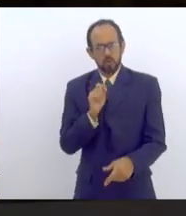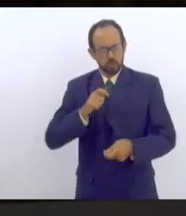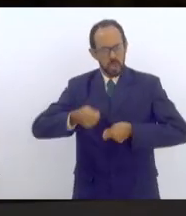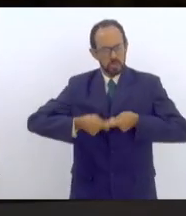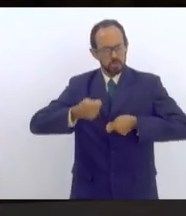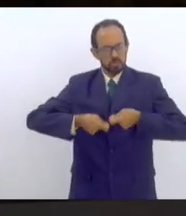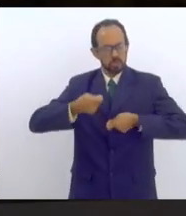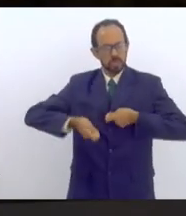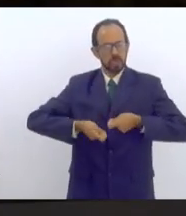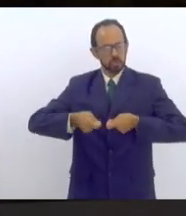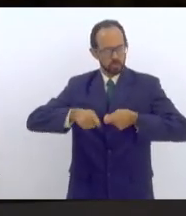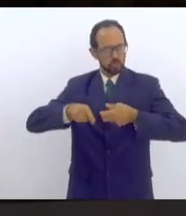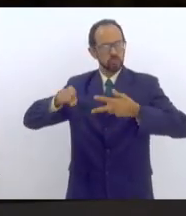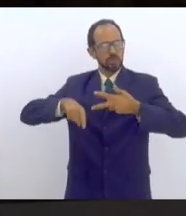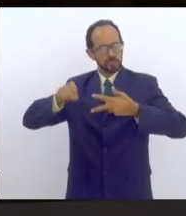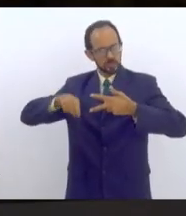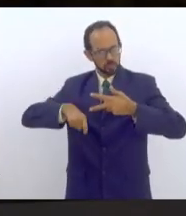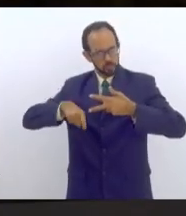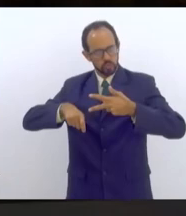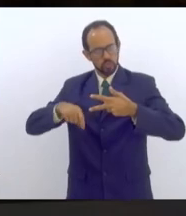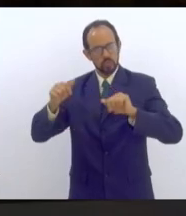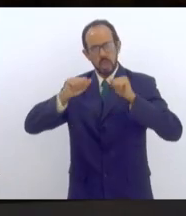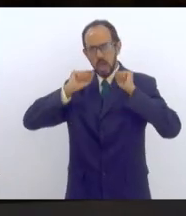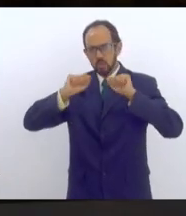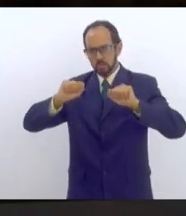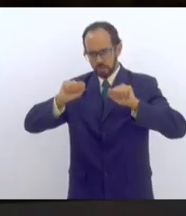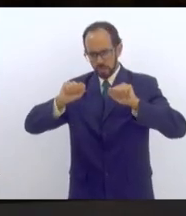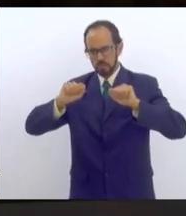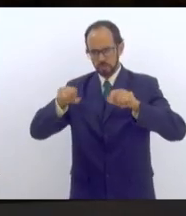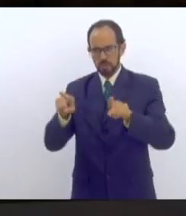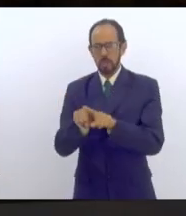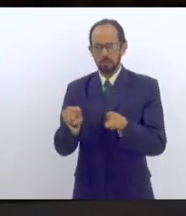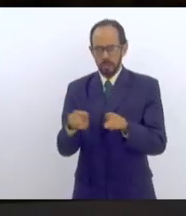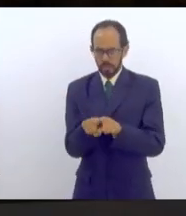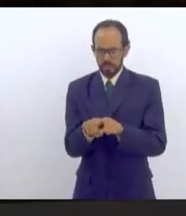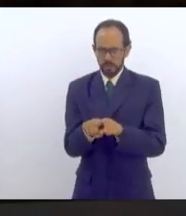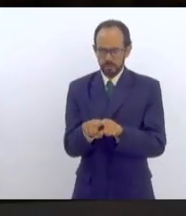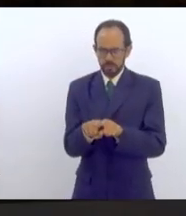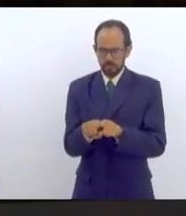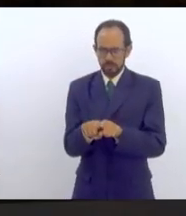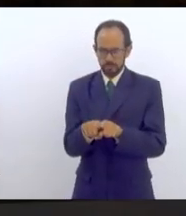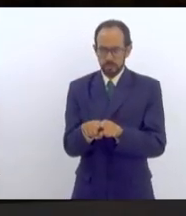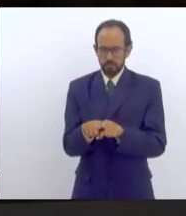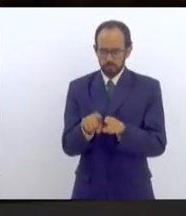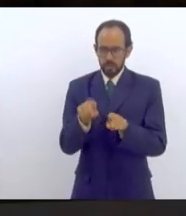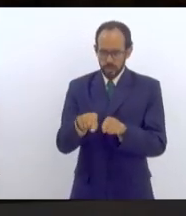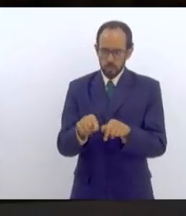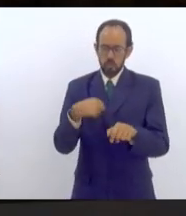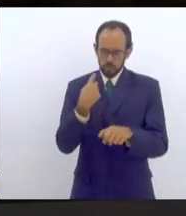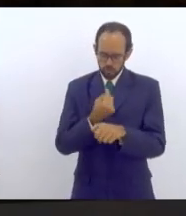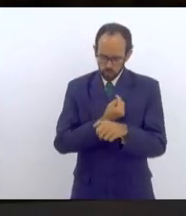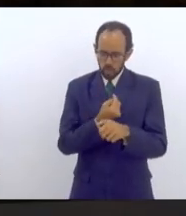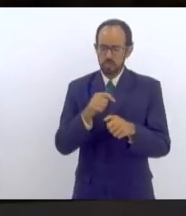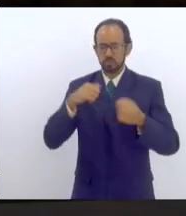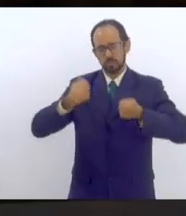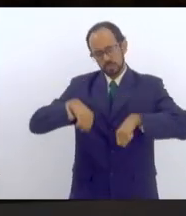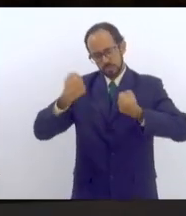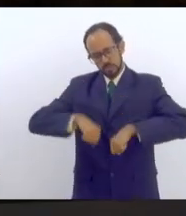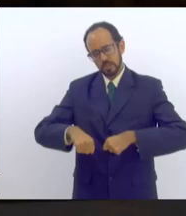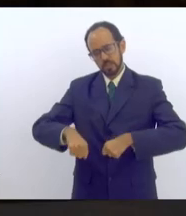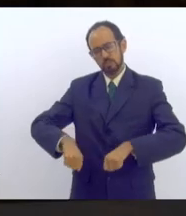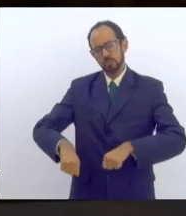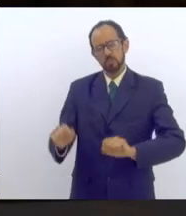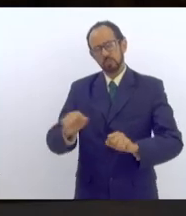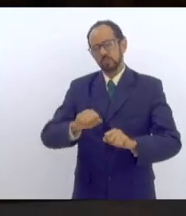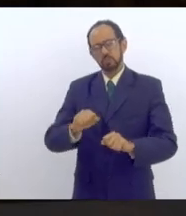dirigentes do Executivo, auxiliares do Executivo, ou seja, isso é que nos compromete. A população,